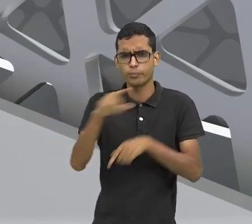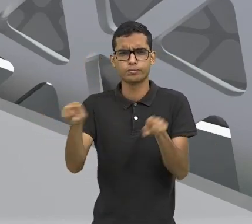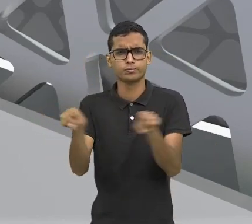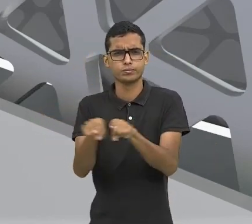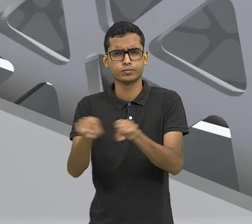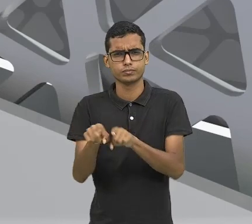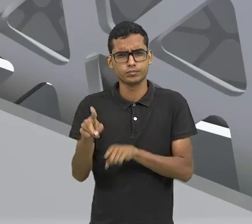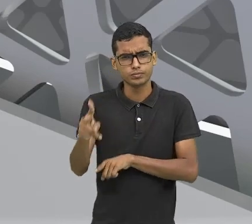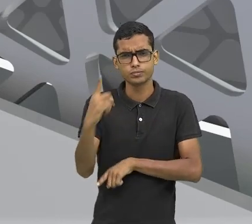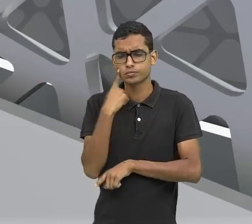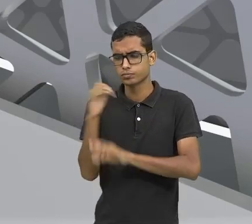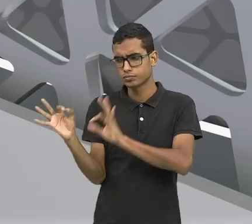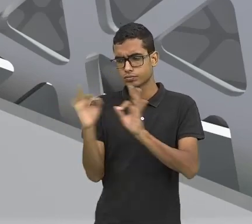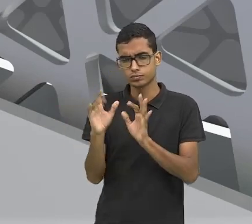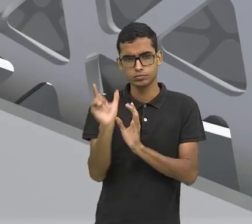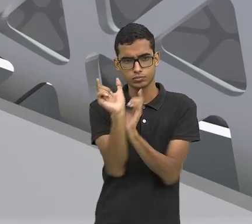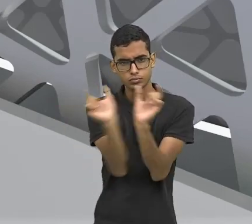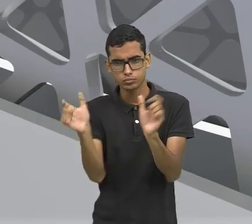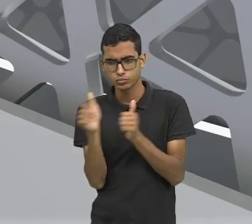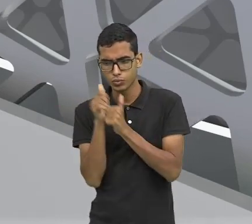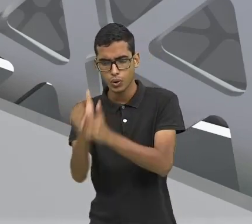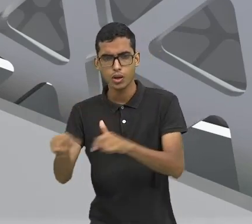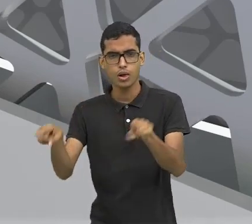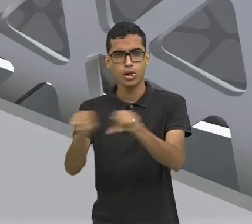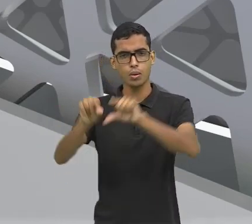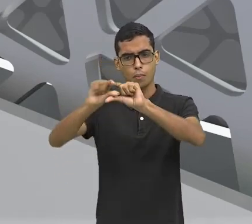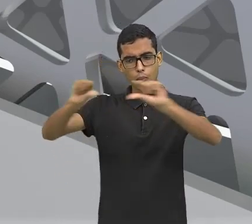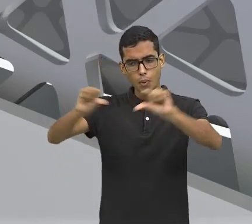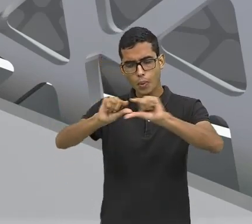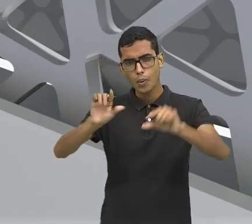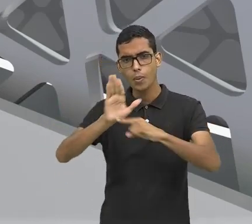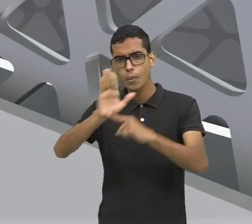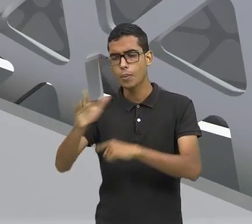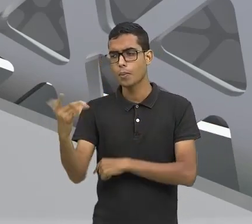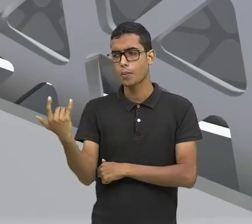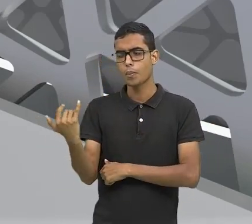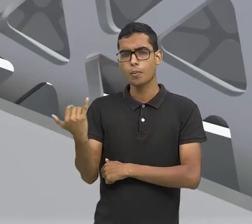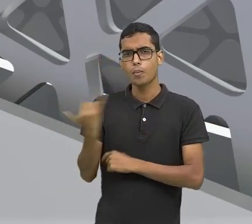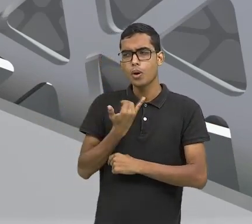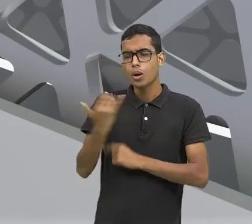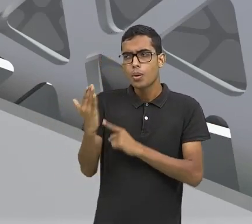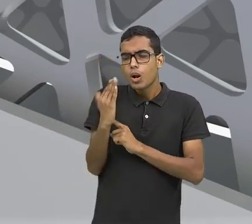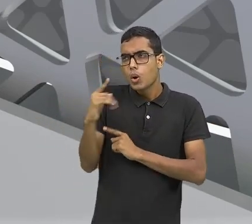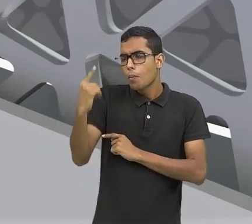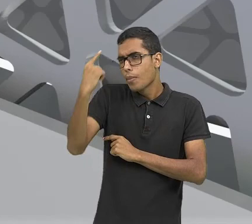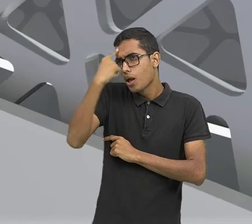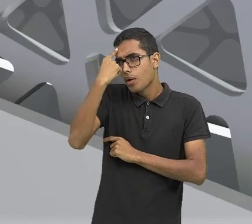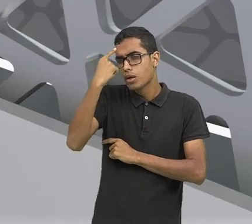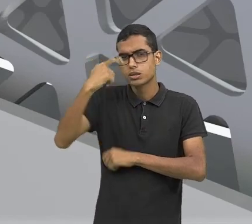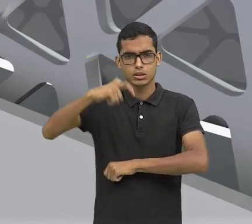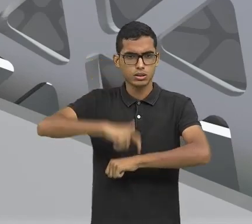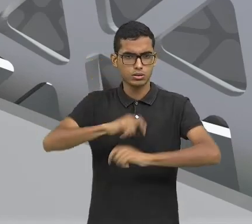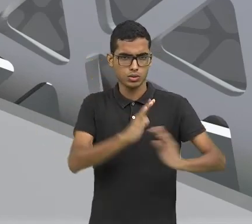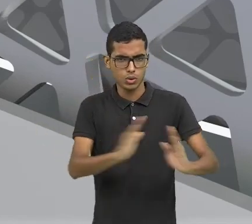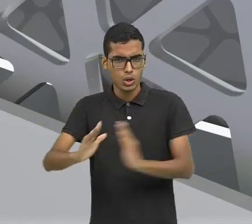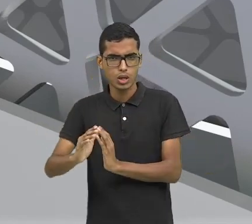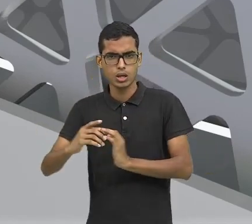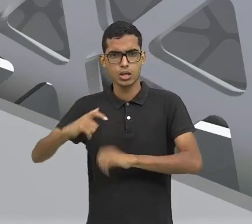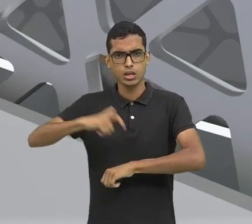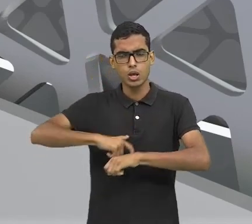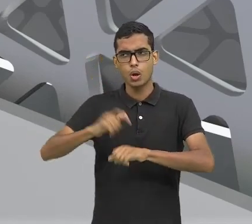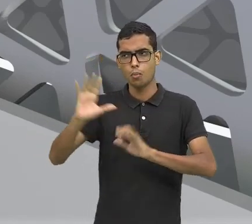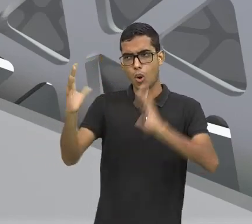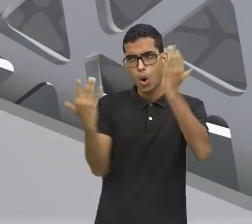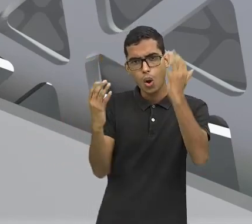vir acompanhado de palavras, de enunciados que vão trazer para a gente essa ideia de tempo, ok? Tempo